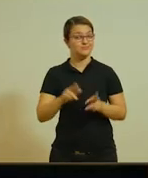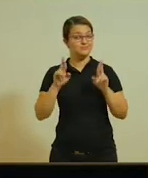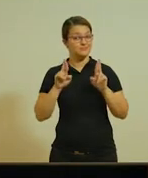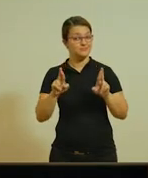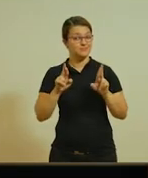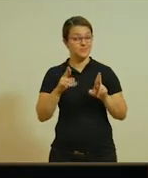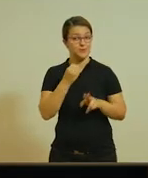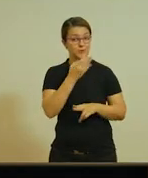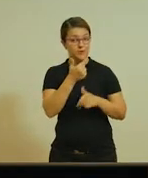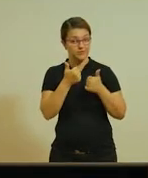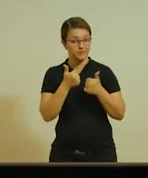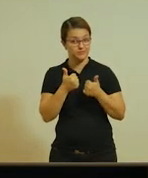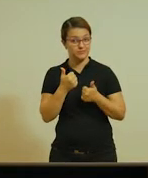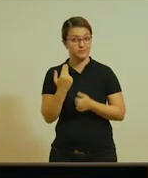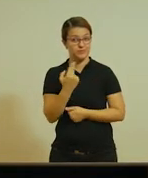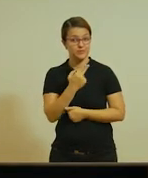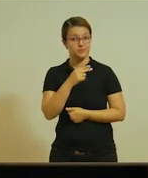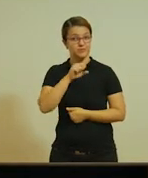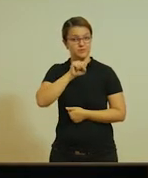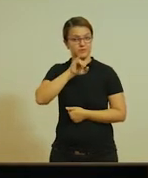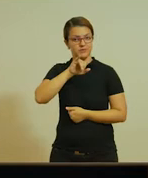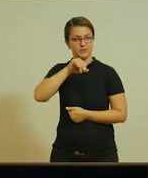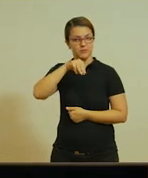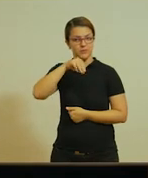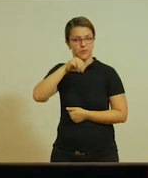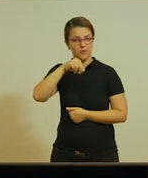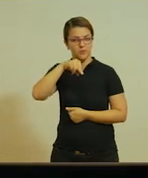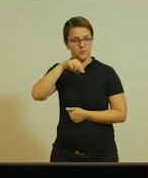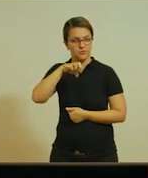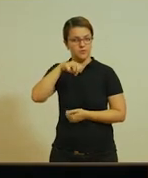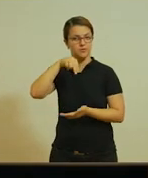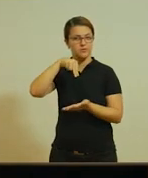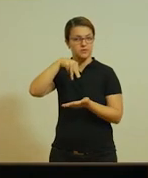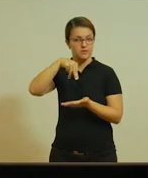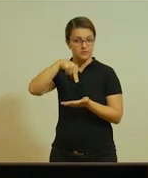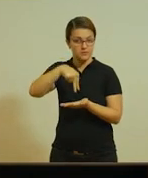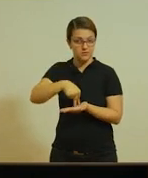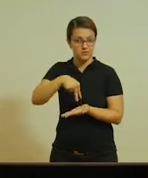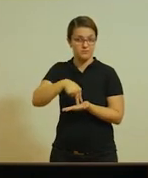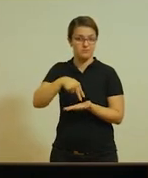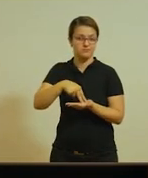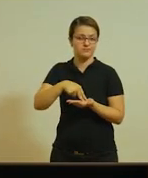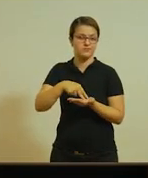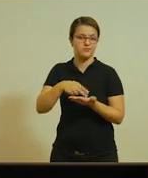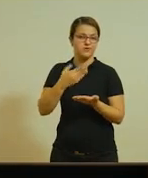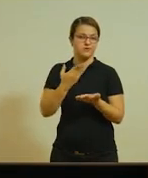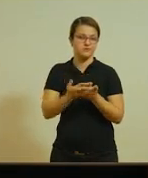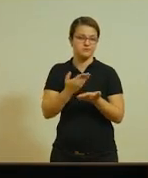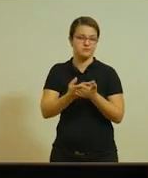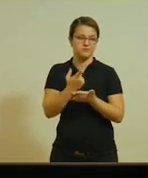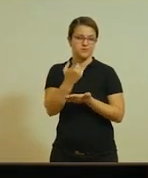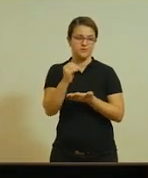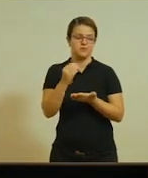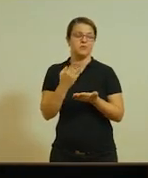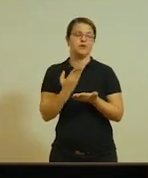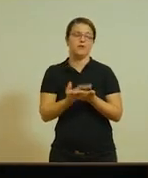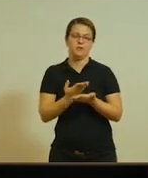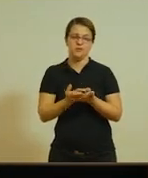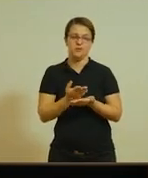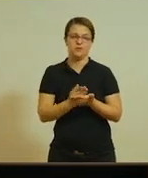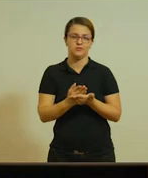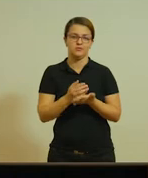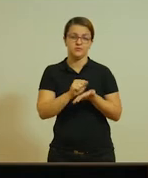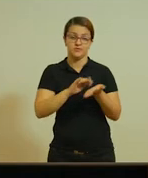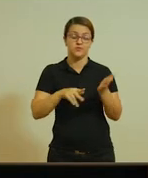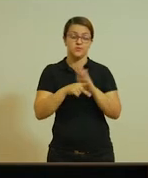Olá, espero que esteja tudo bem com vocês. Eu sou a professora Simone e estou aqui para a nossa 10ª aula do Lição de Casa. Vou falar